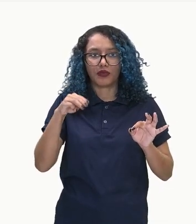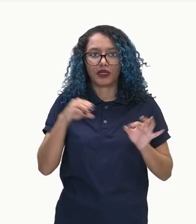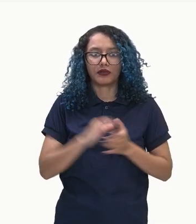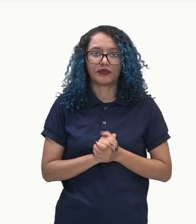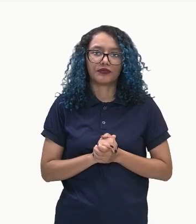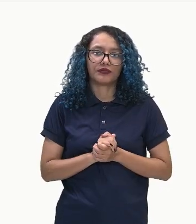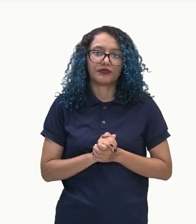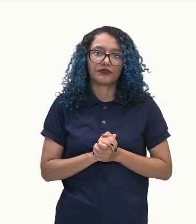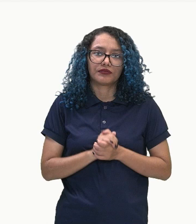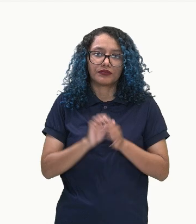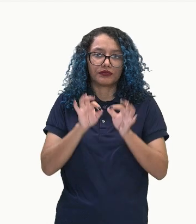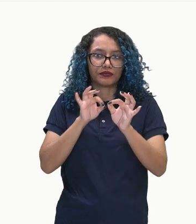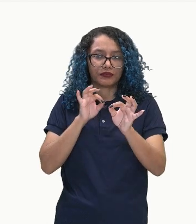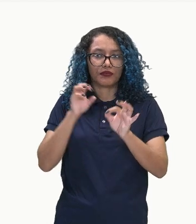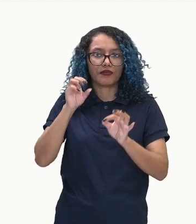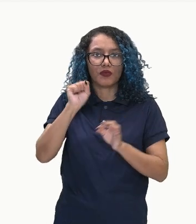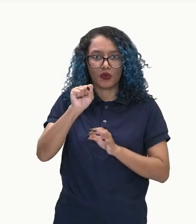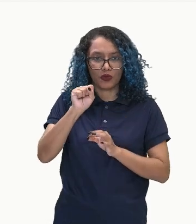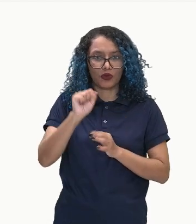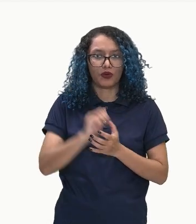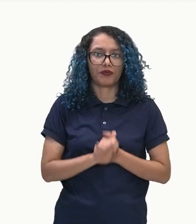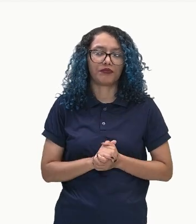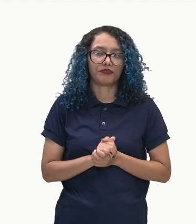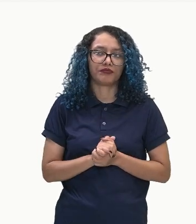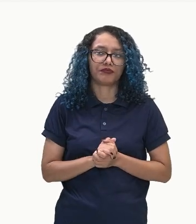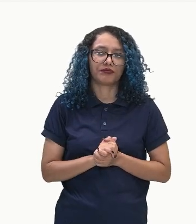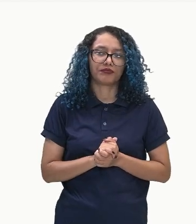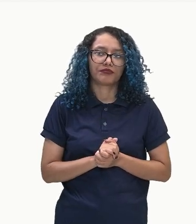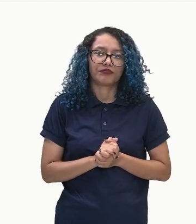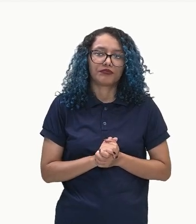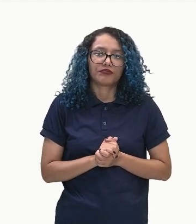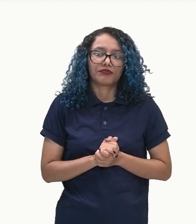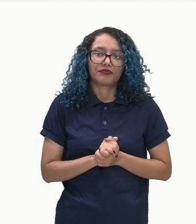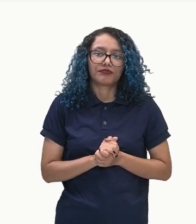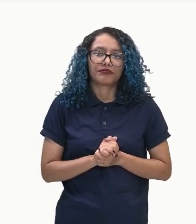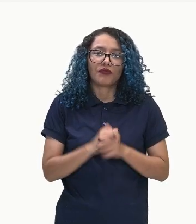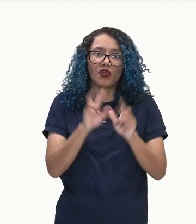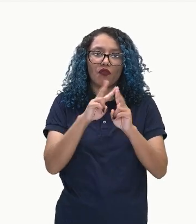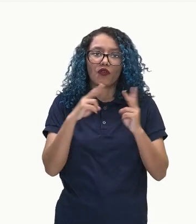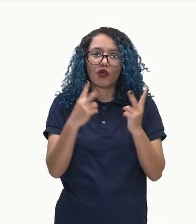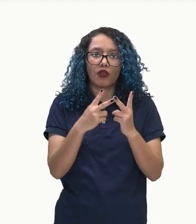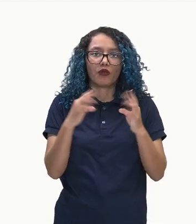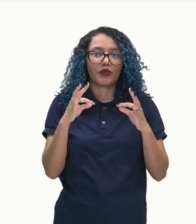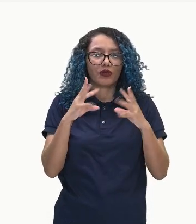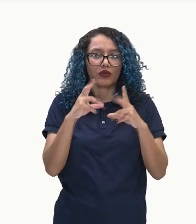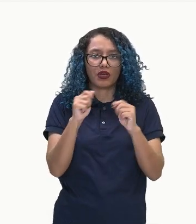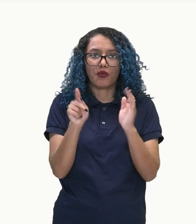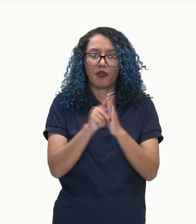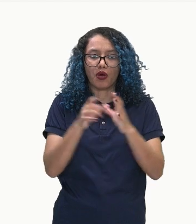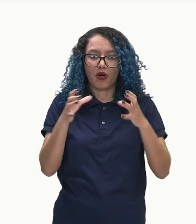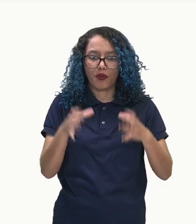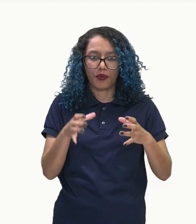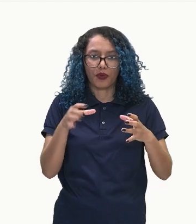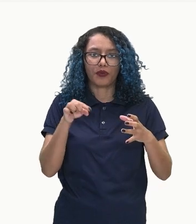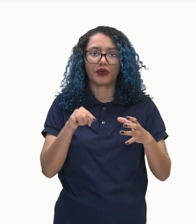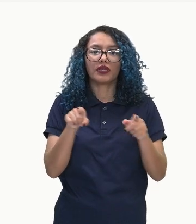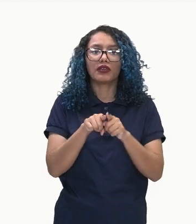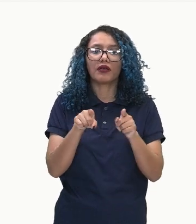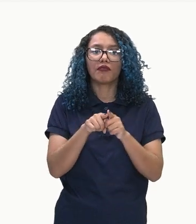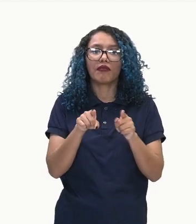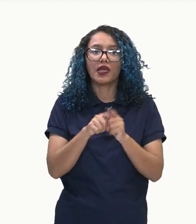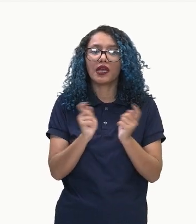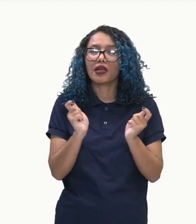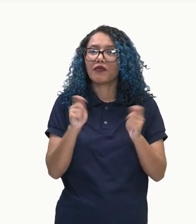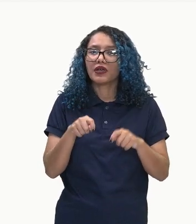E altura, 8 metros, certo? Qual é o volume total da cisterna? E qual é a capacidade? Alunos,